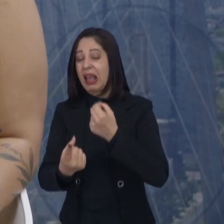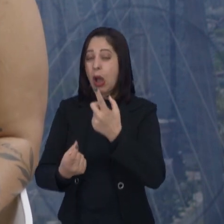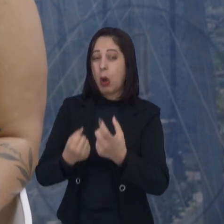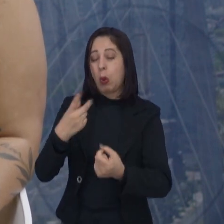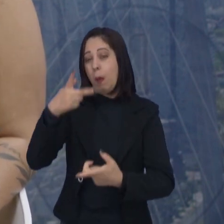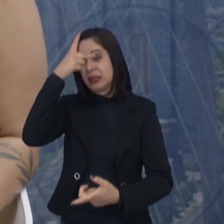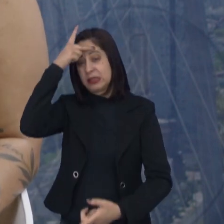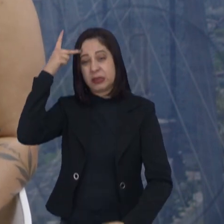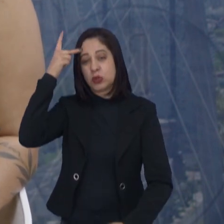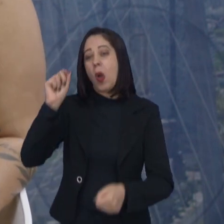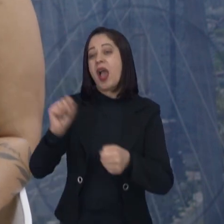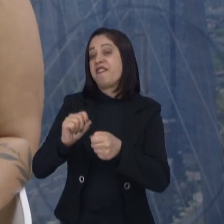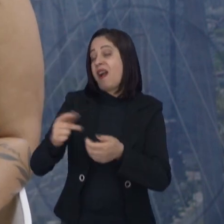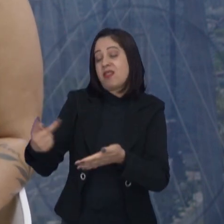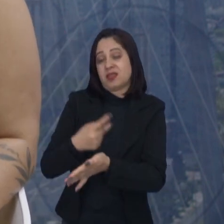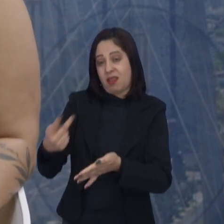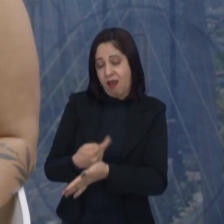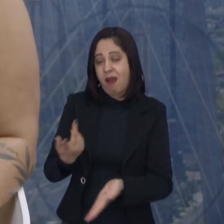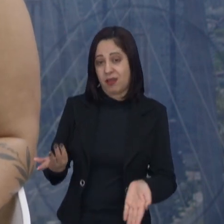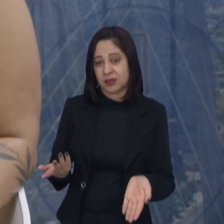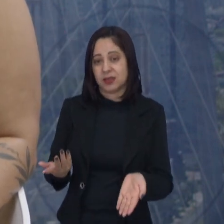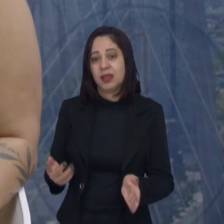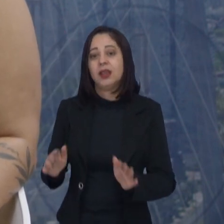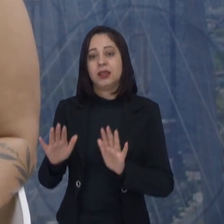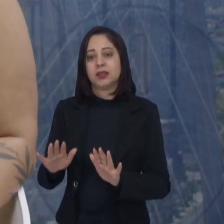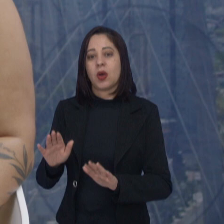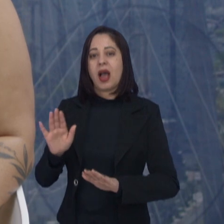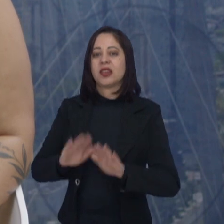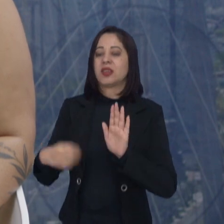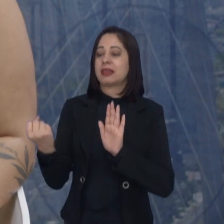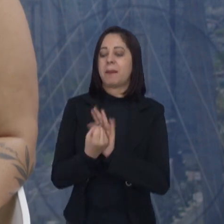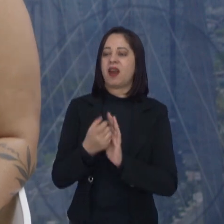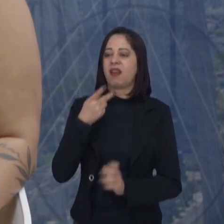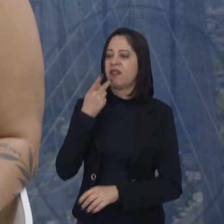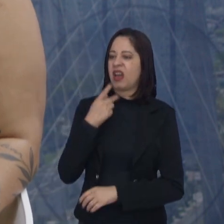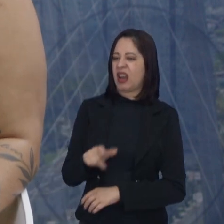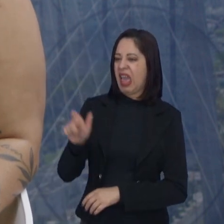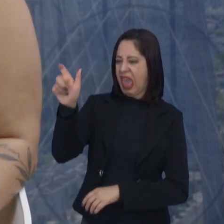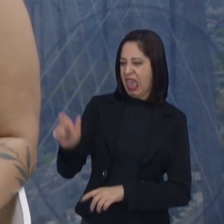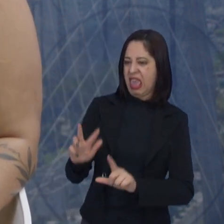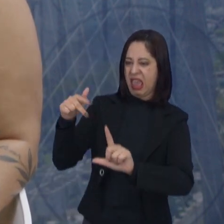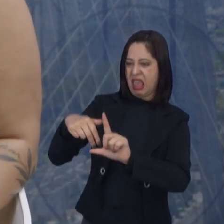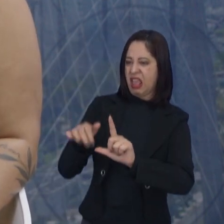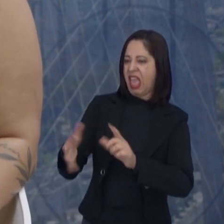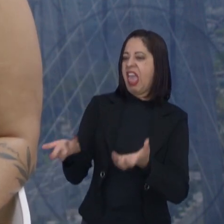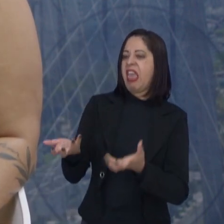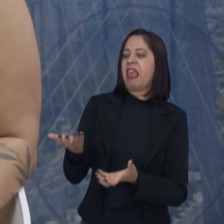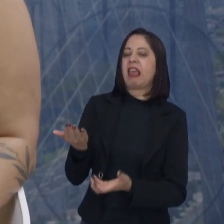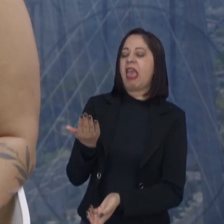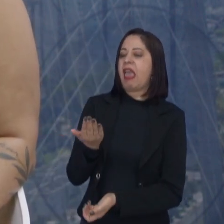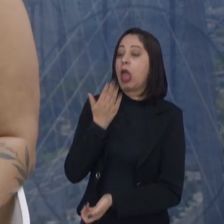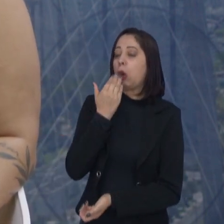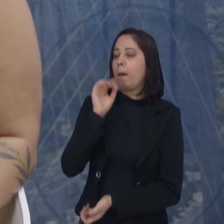desvalorizando o setor, o nicho que a gente trabalha. Então, às vezes a marca fala, o influenciador só quer ganhar, ele quer vir aqui para comer de